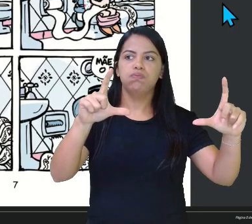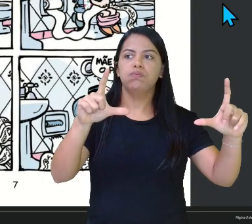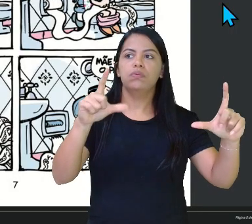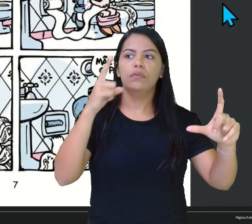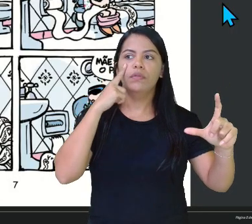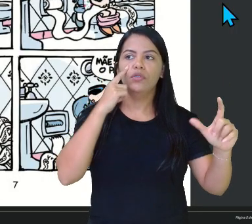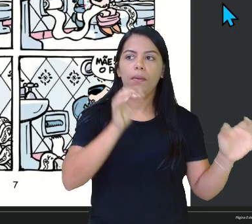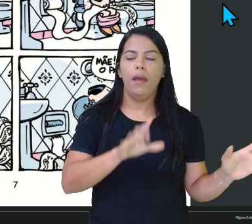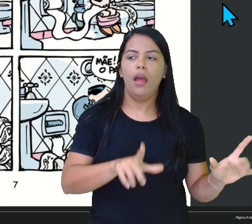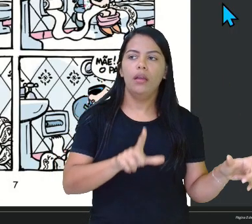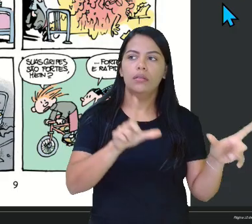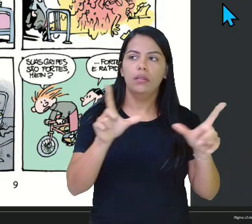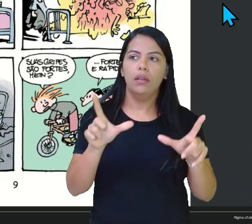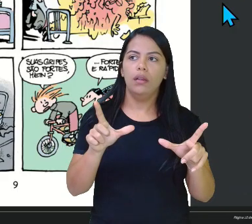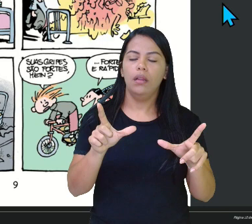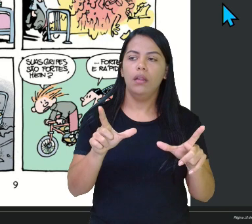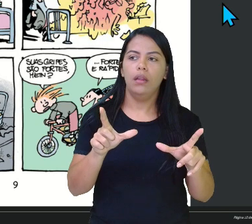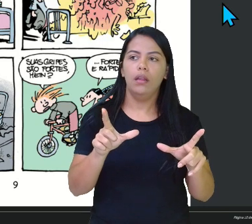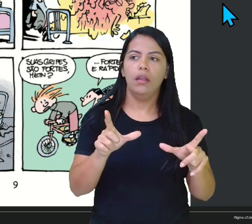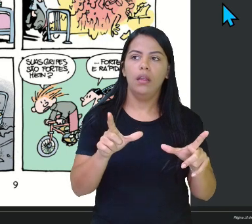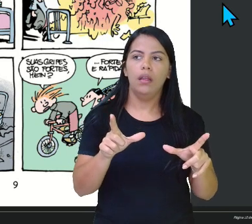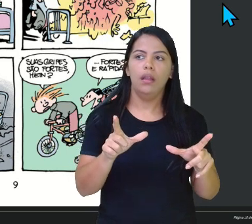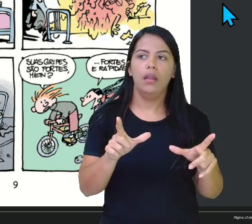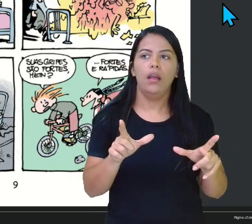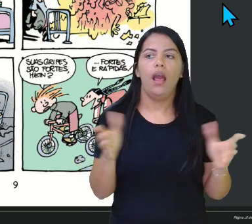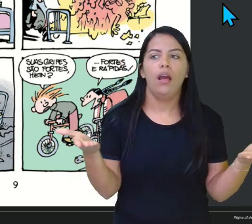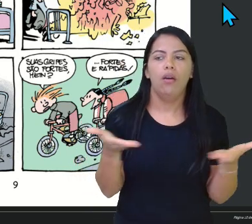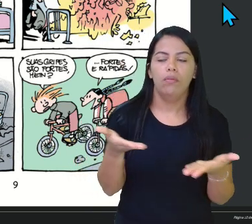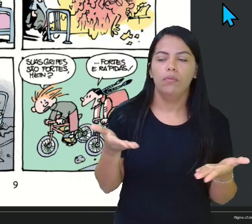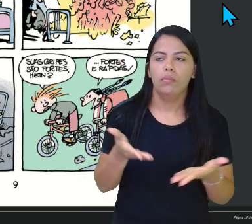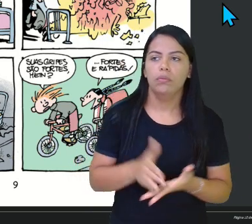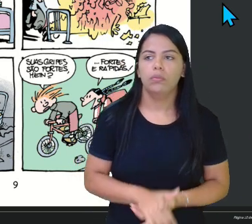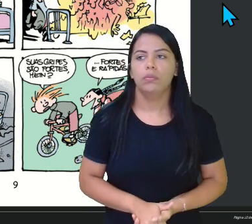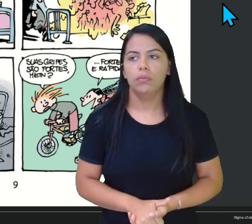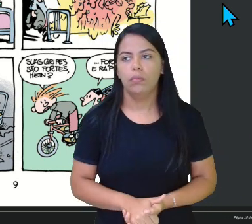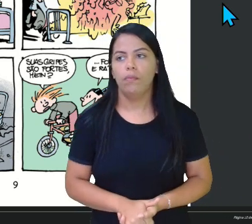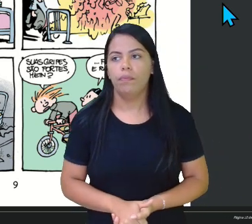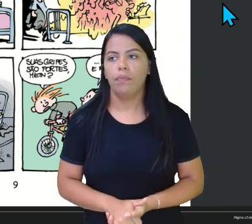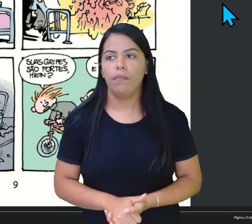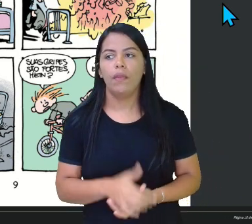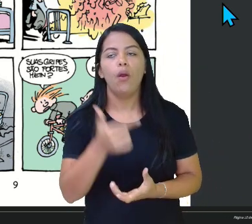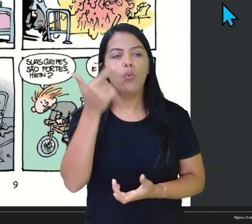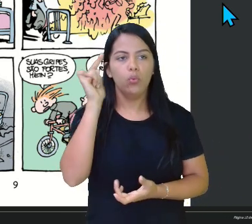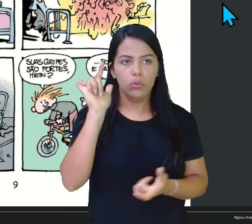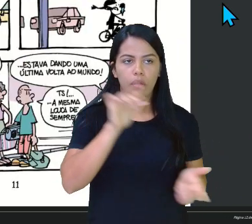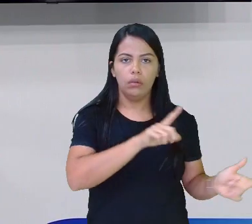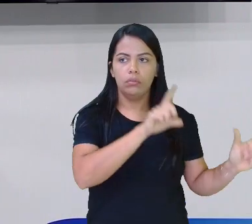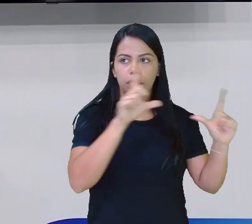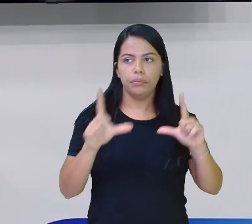por favor. Aqui. A outra.